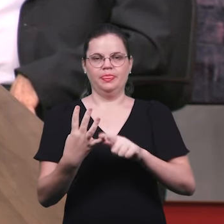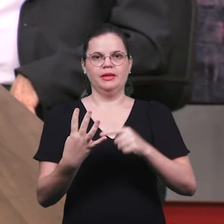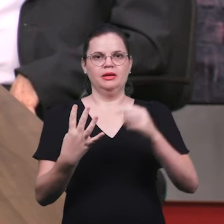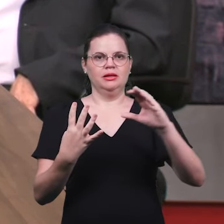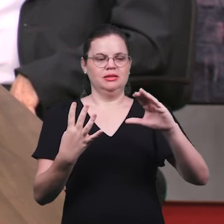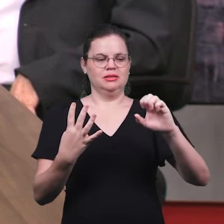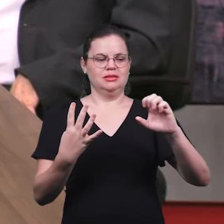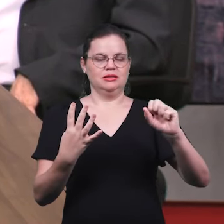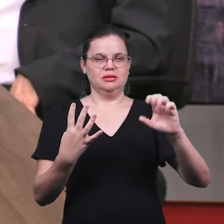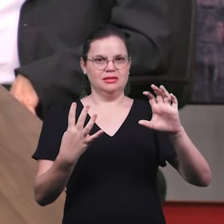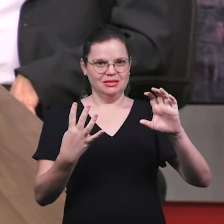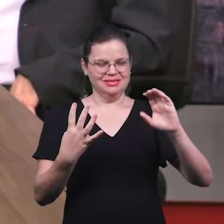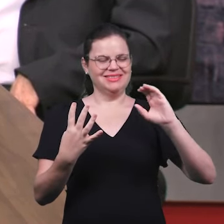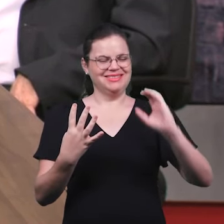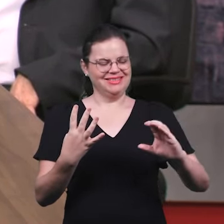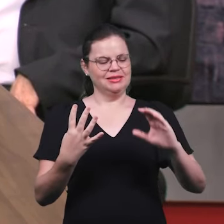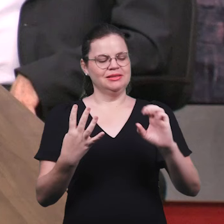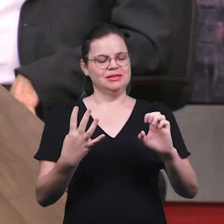ficavam,